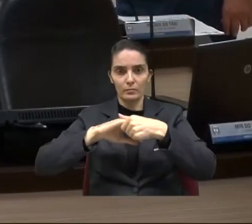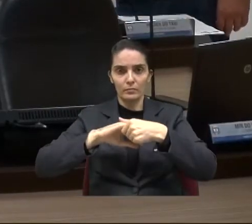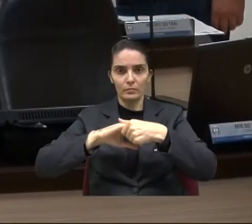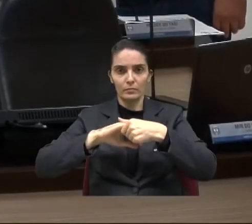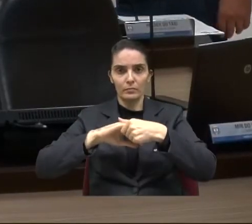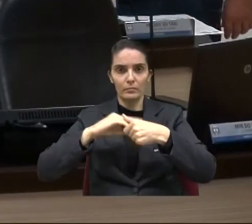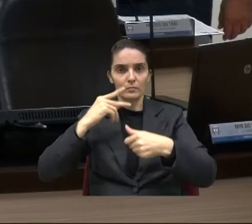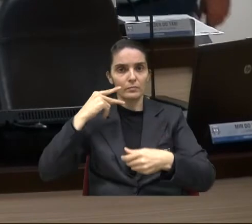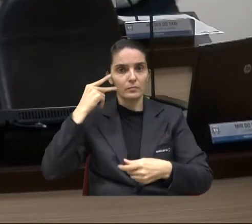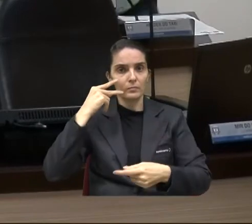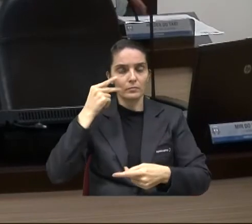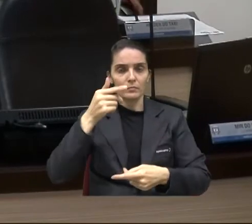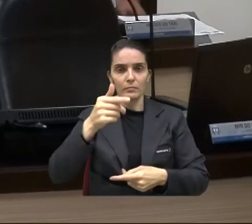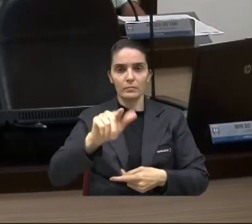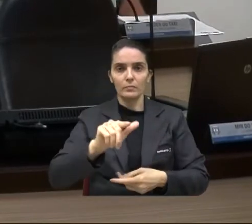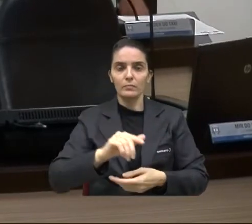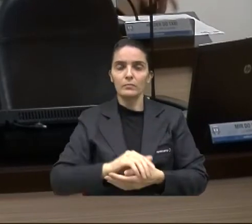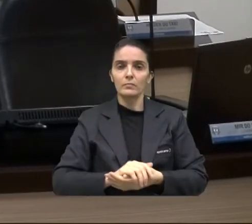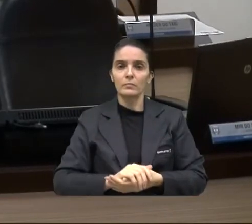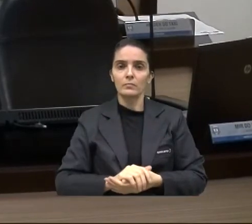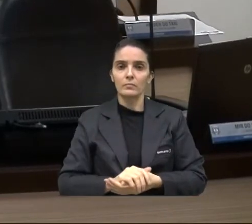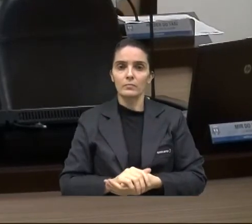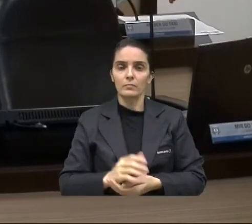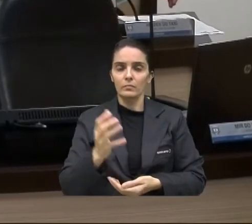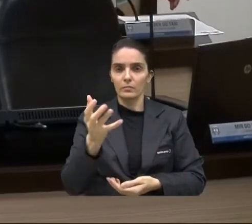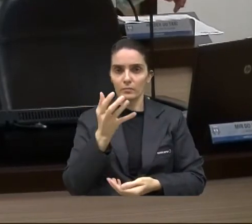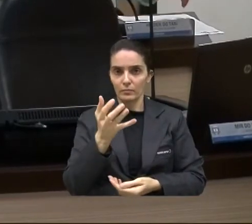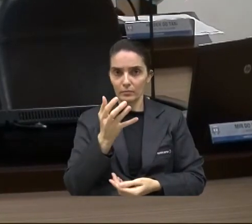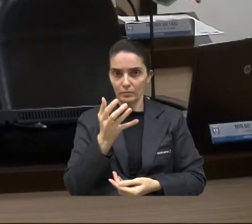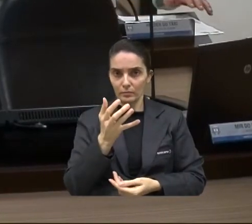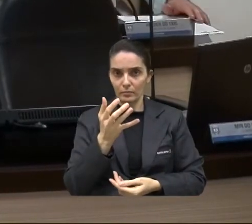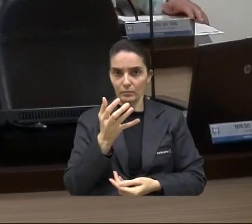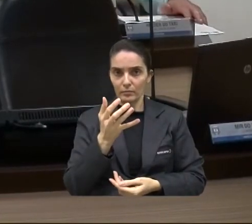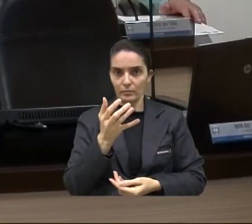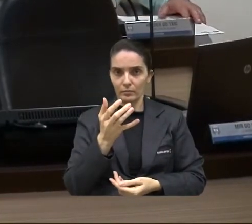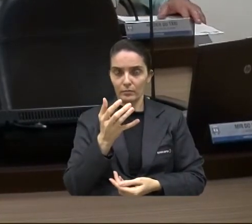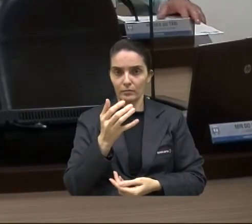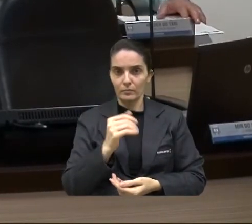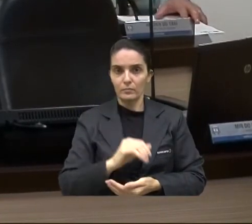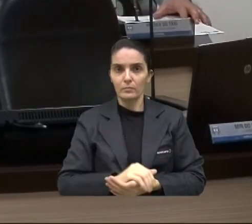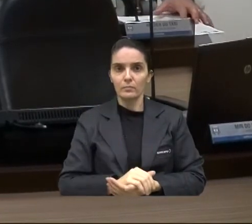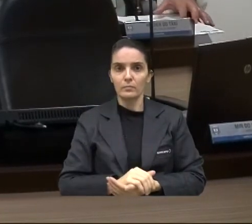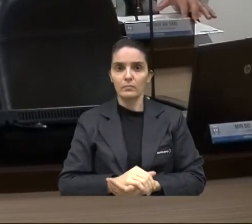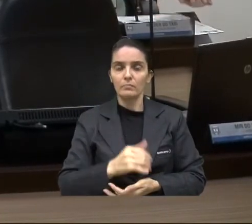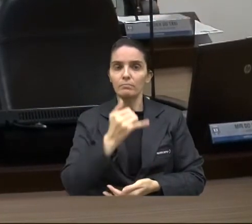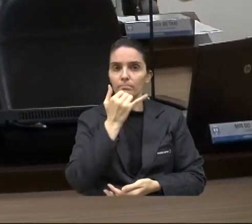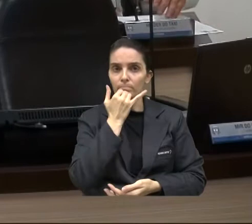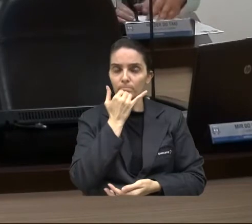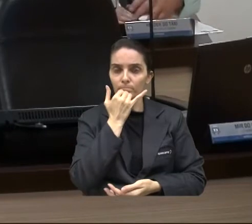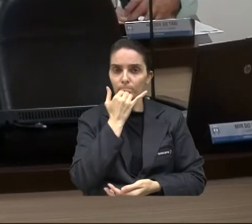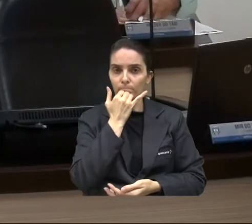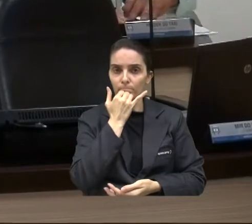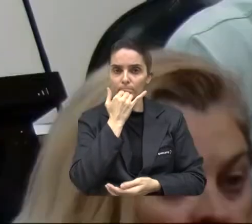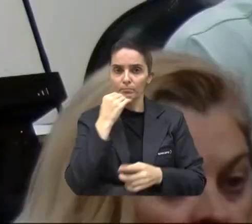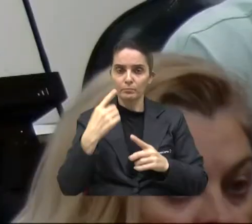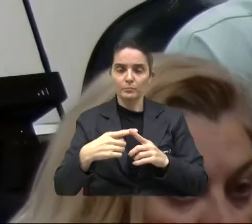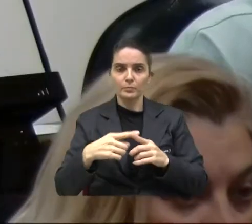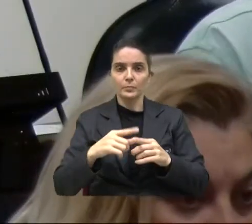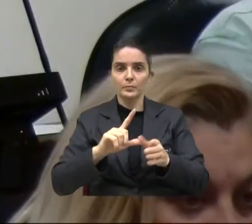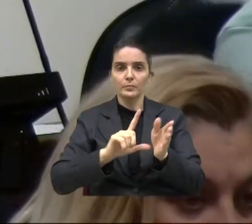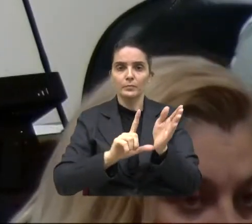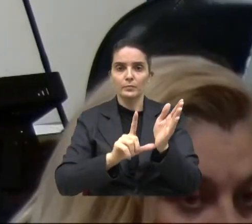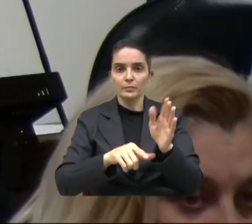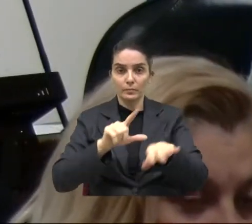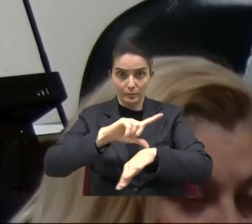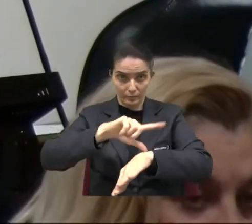colegas vereadores novamente. Na verdade, gostaria primeiramente de me desculpar pelo atraso nessa sessão